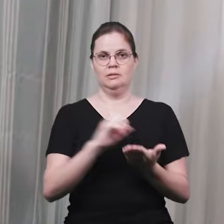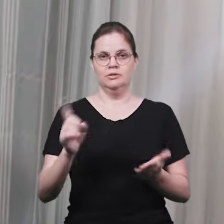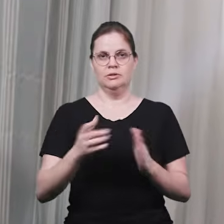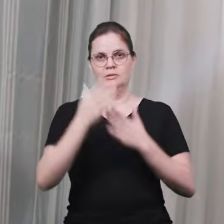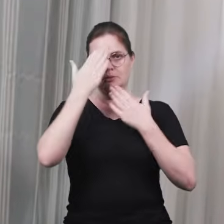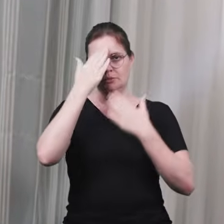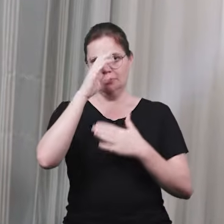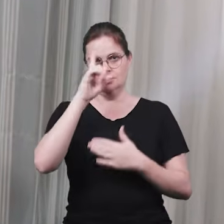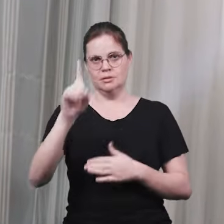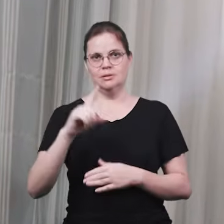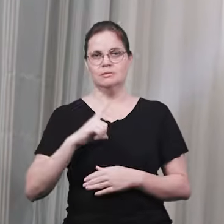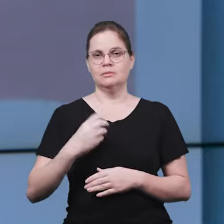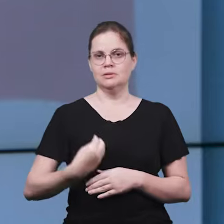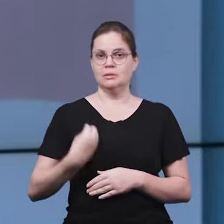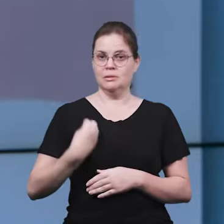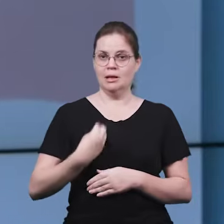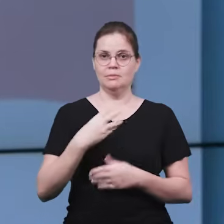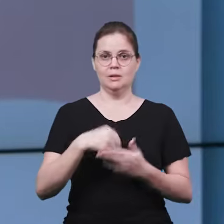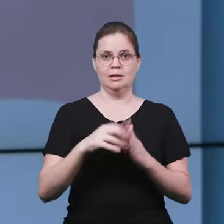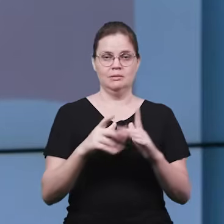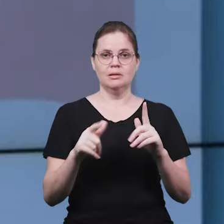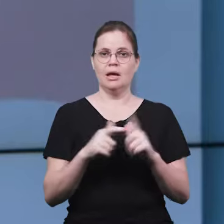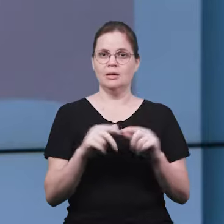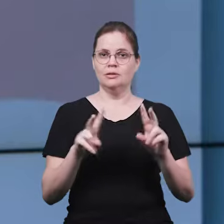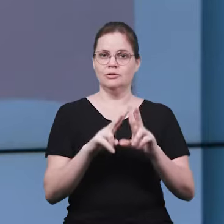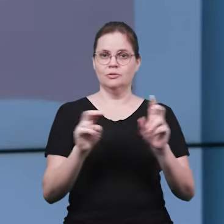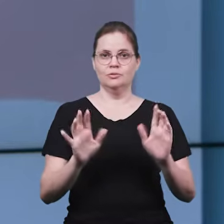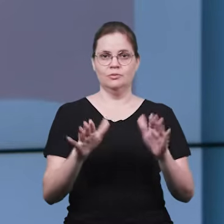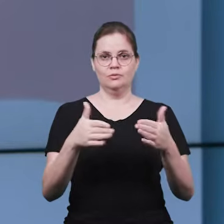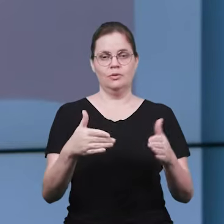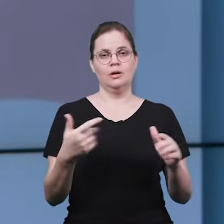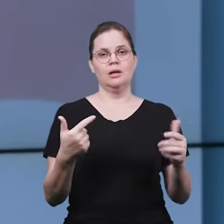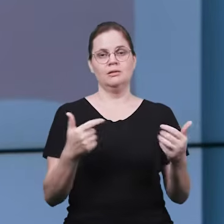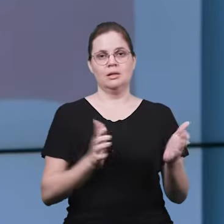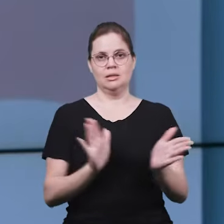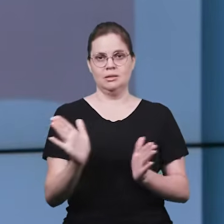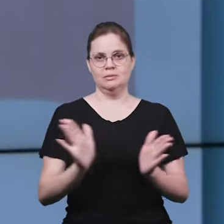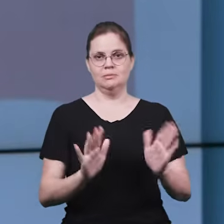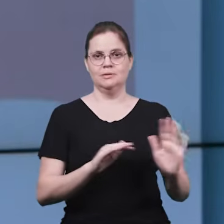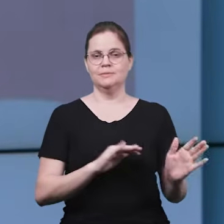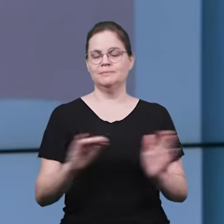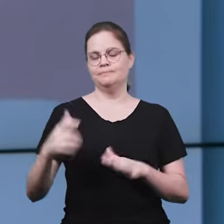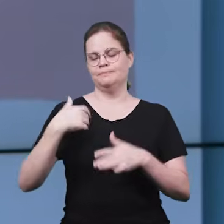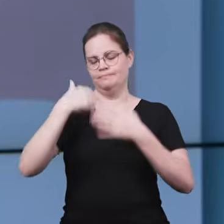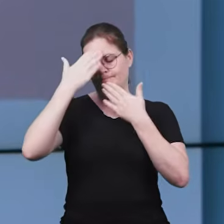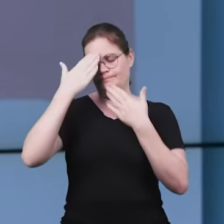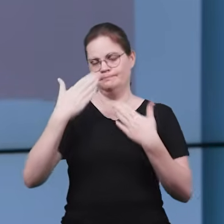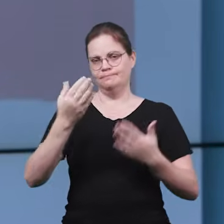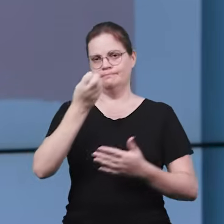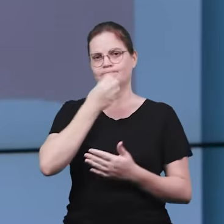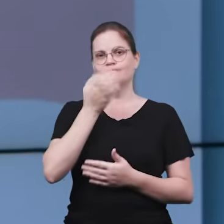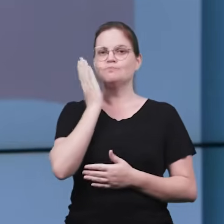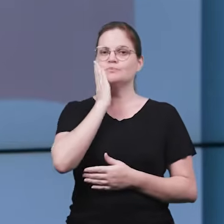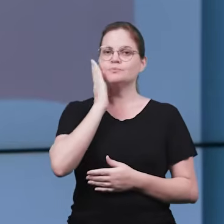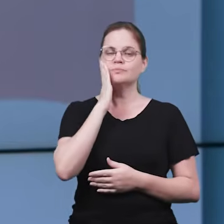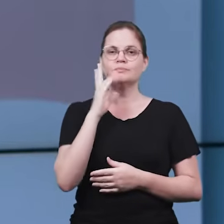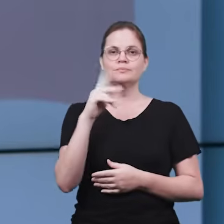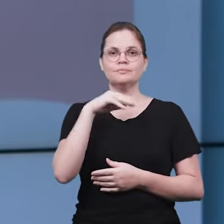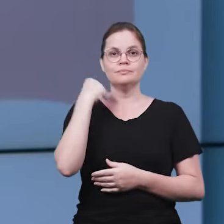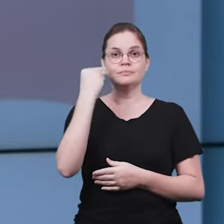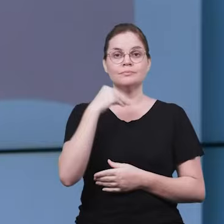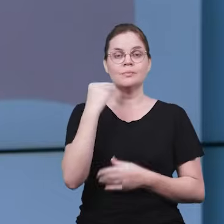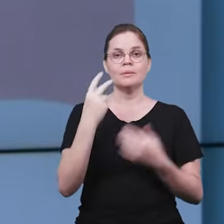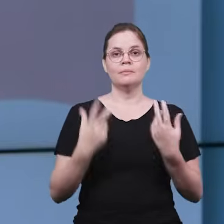trabalho nas nossas igrejas. Muito obrigada, irmã Miriam. Muito bom ouvir a sua caminhada e